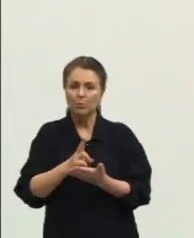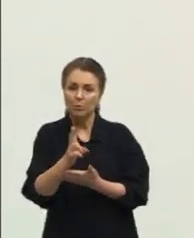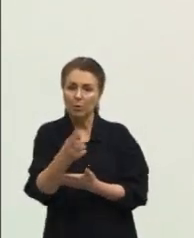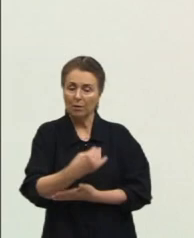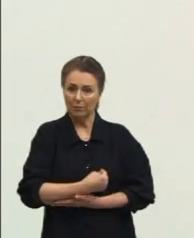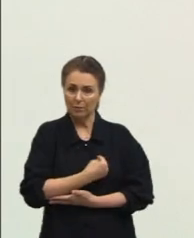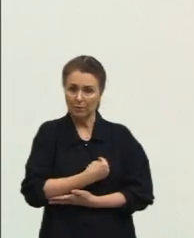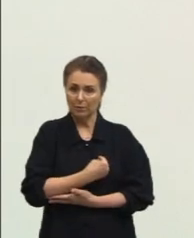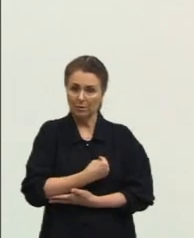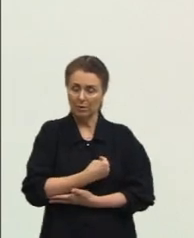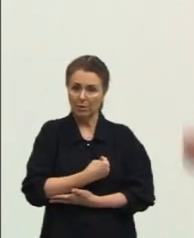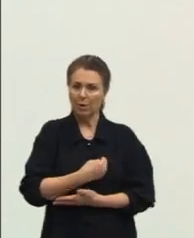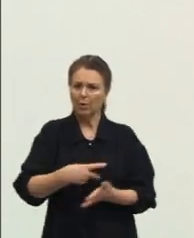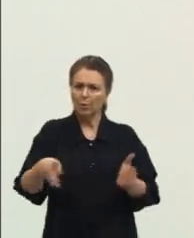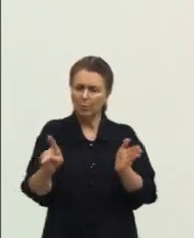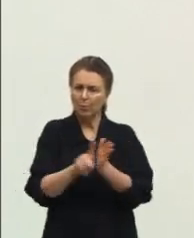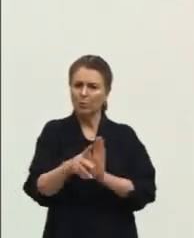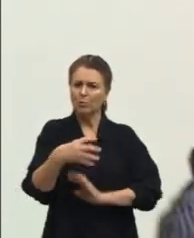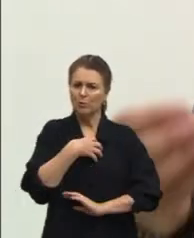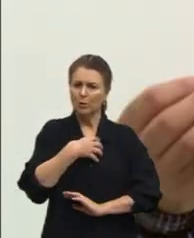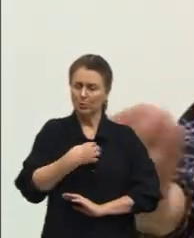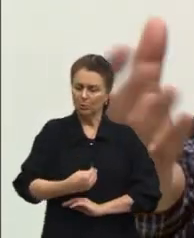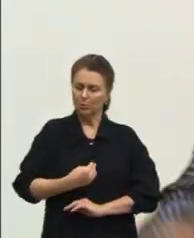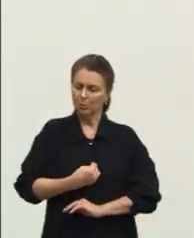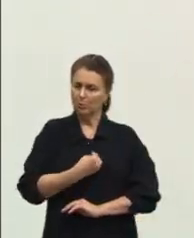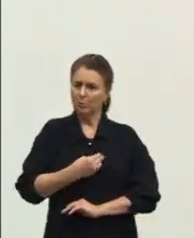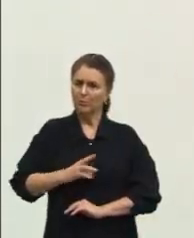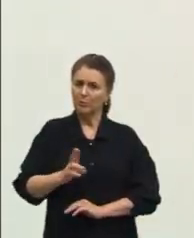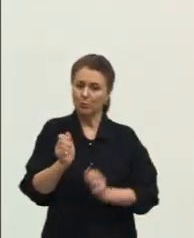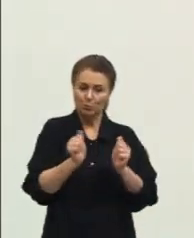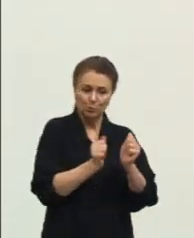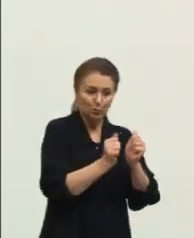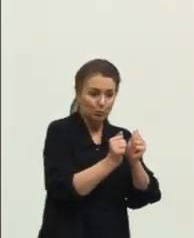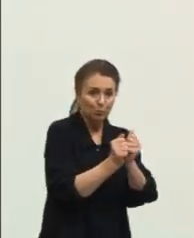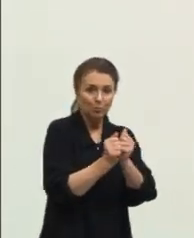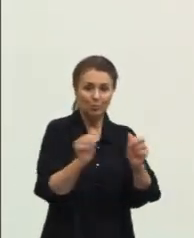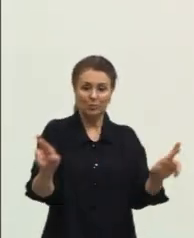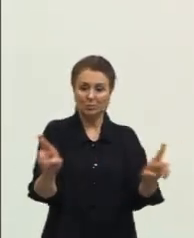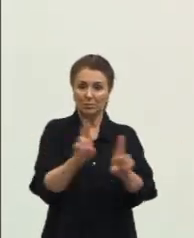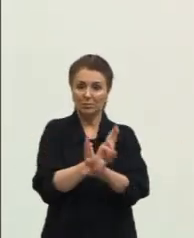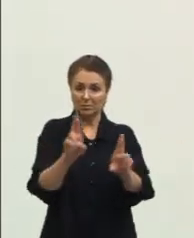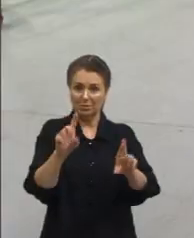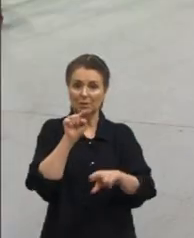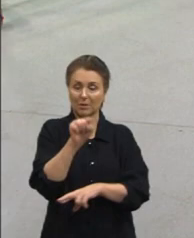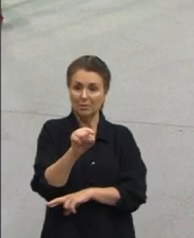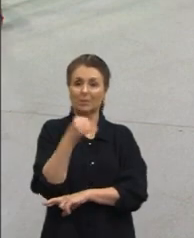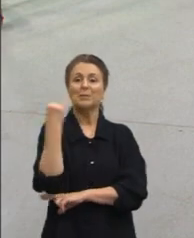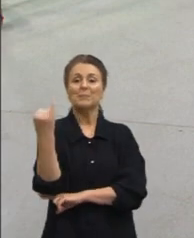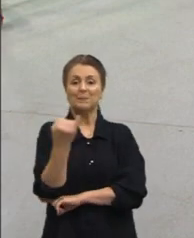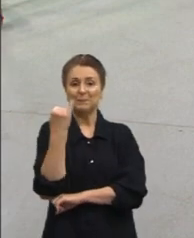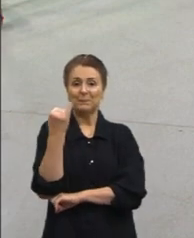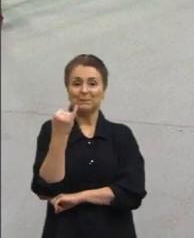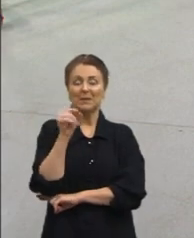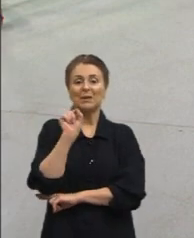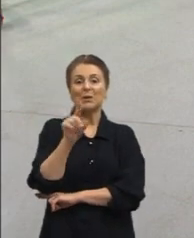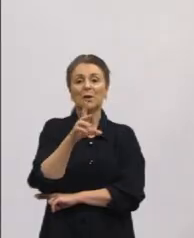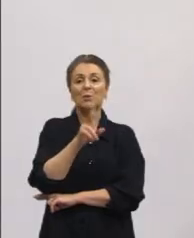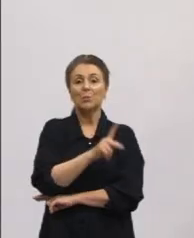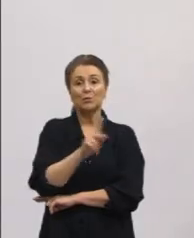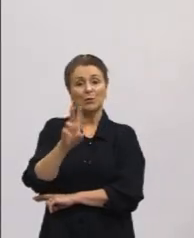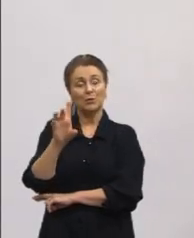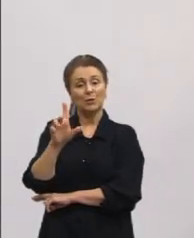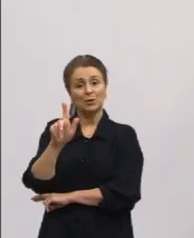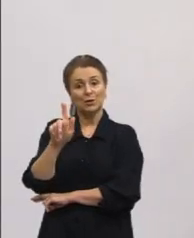modo de vivência né de coisas tira essa essas relações é muito importante e o que o Douglas falou por exemplo